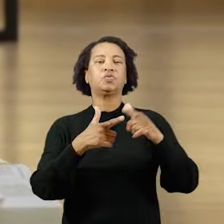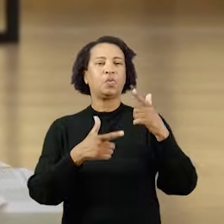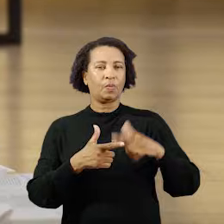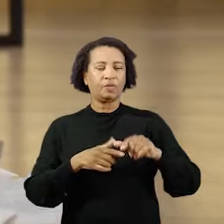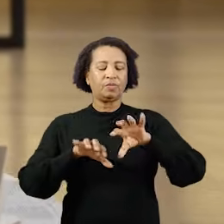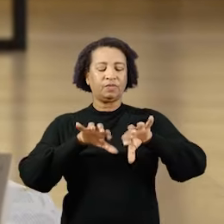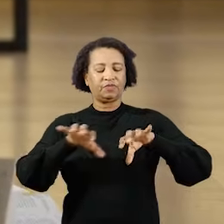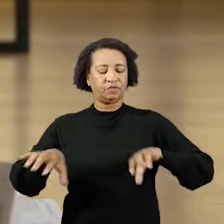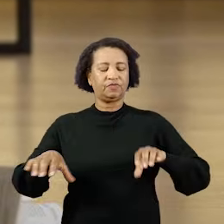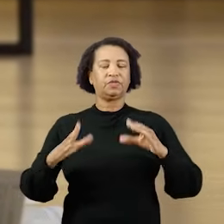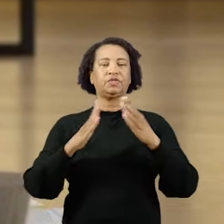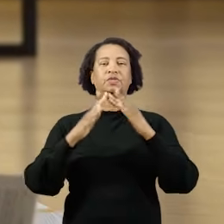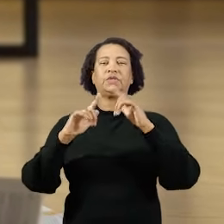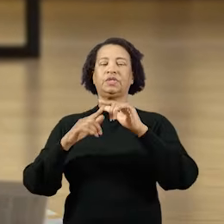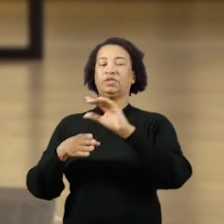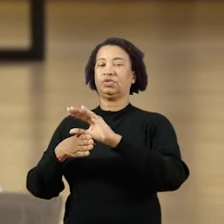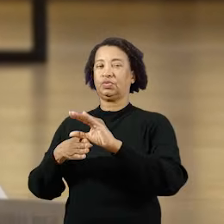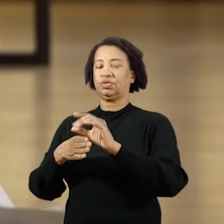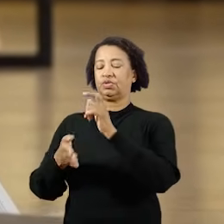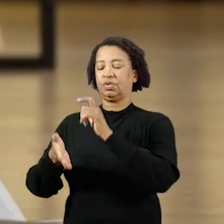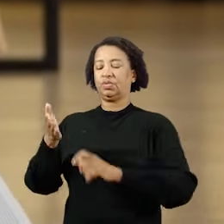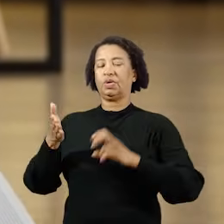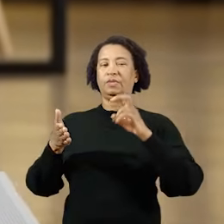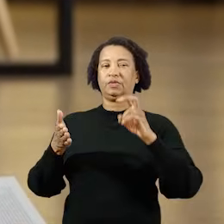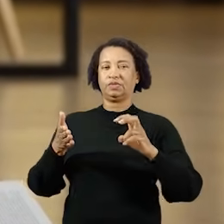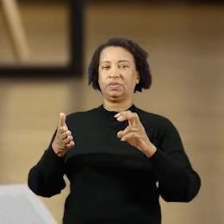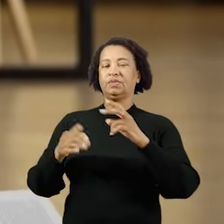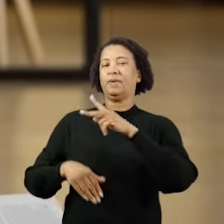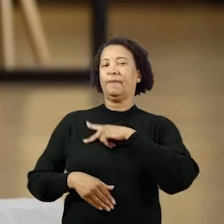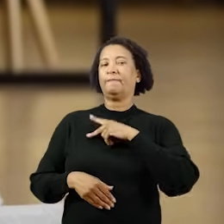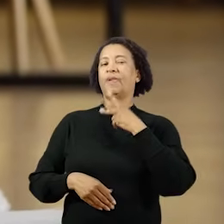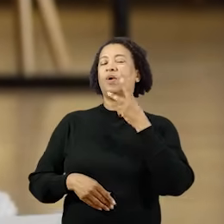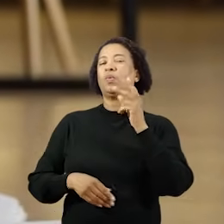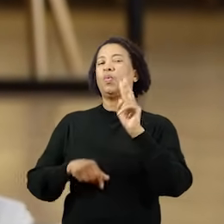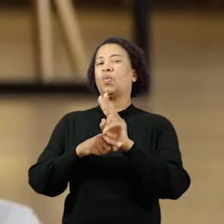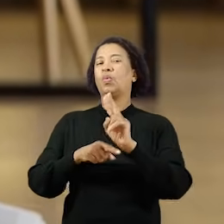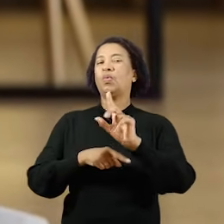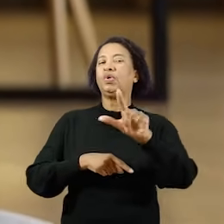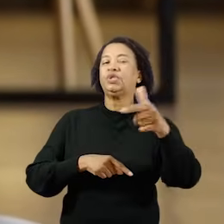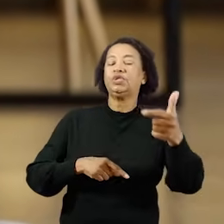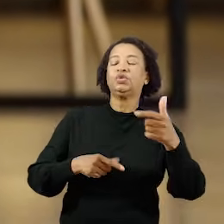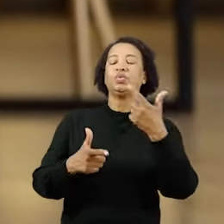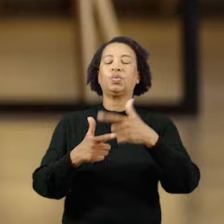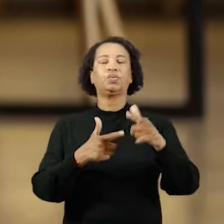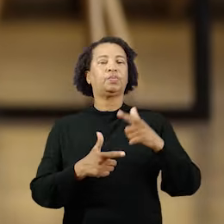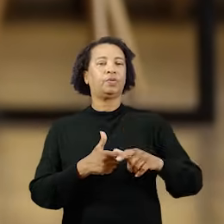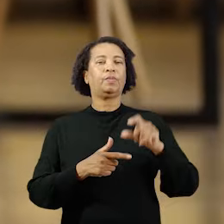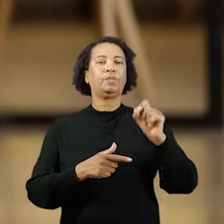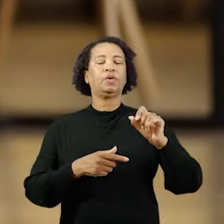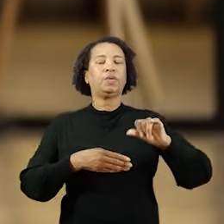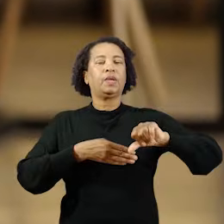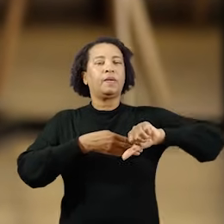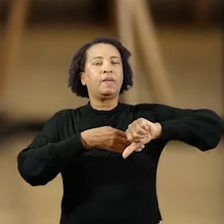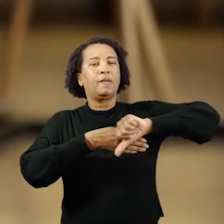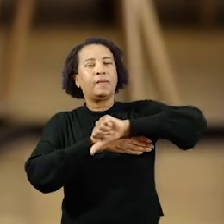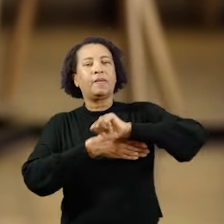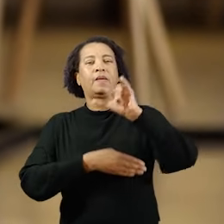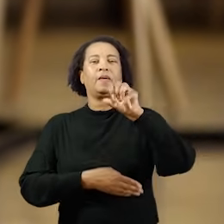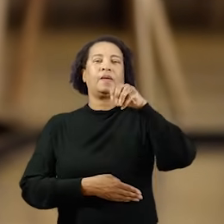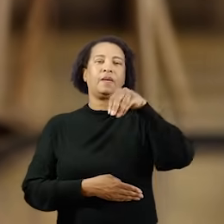divisão na igreja de Corinto, no capítulo 5, Paulo trata de outro problema, o da imoralidade na